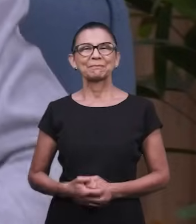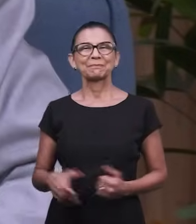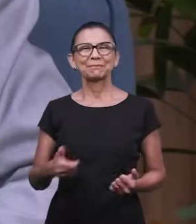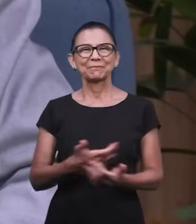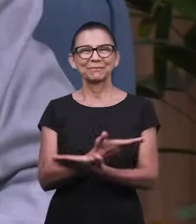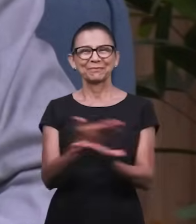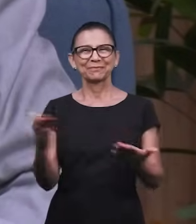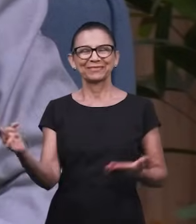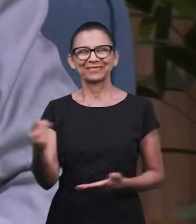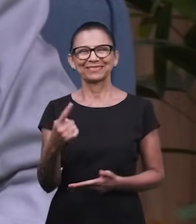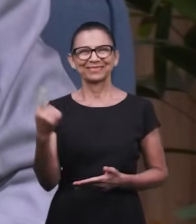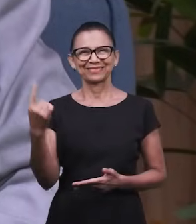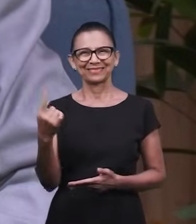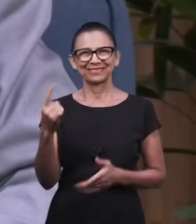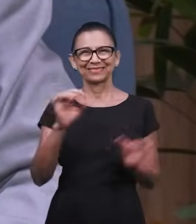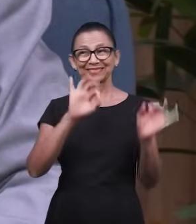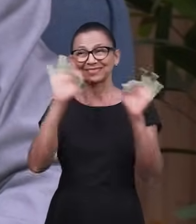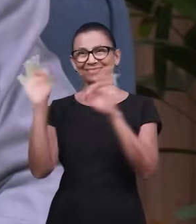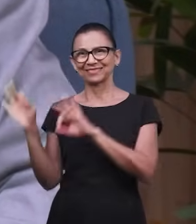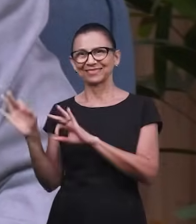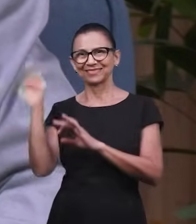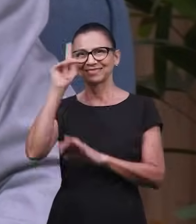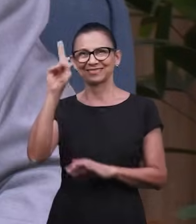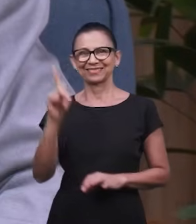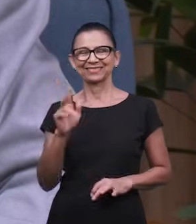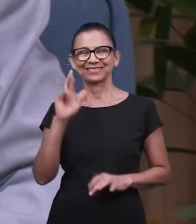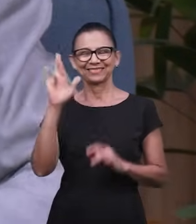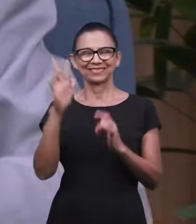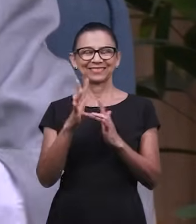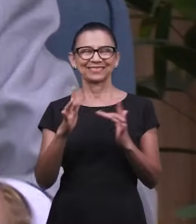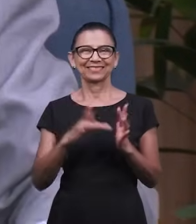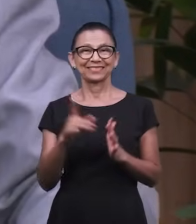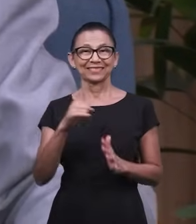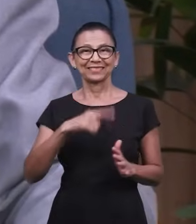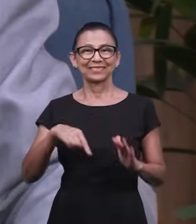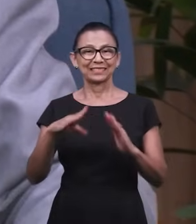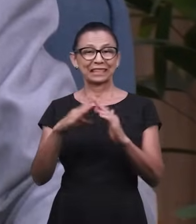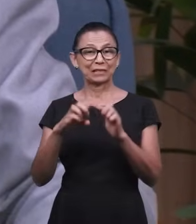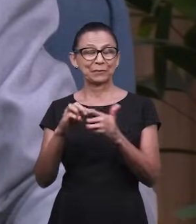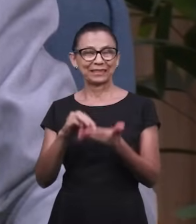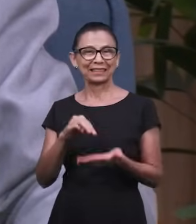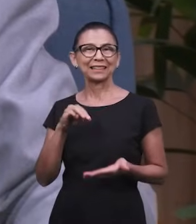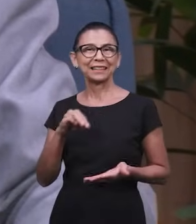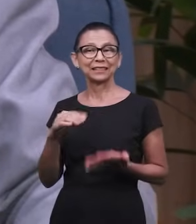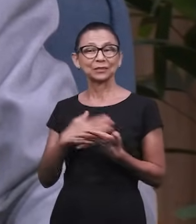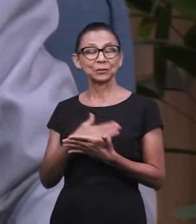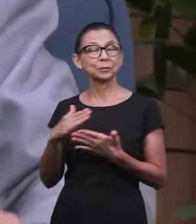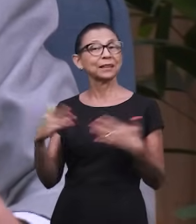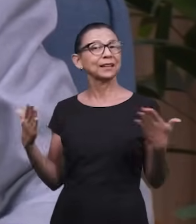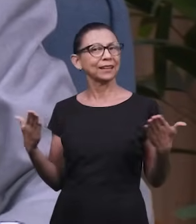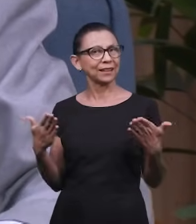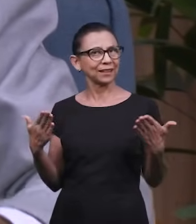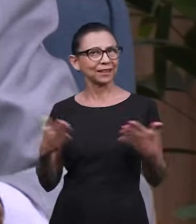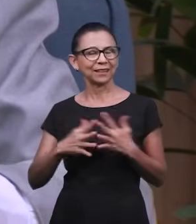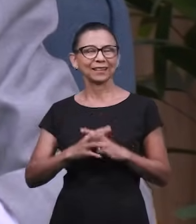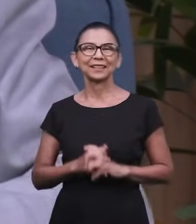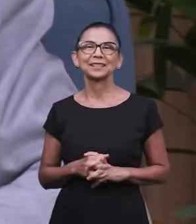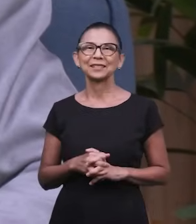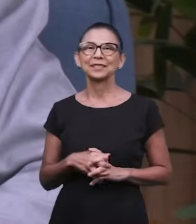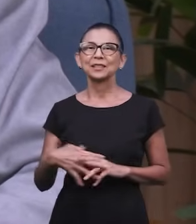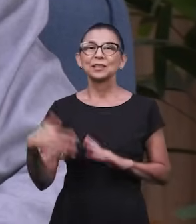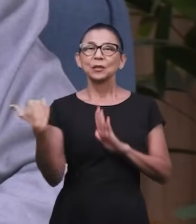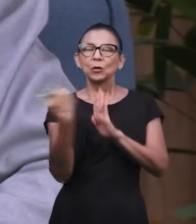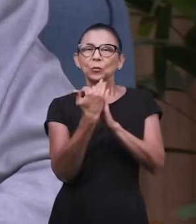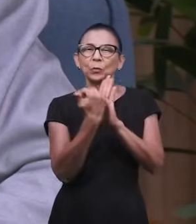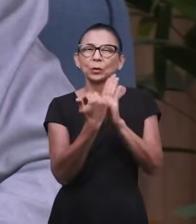Eu saúdo todos vocês que nos assistem com a paz do Senhor Jesus. Nós somos a Igreja Cristã Maranata, estamos começando agora mais uma